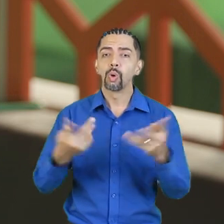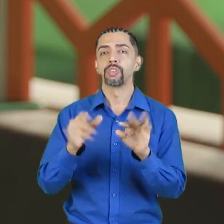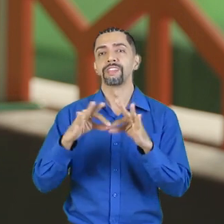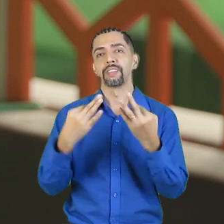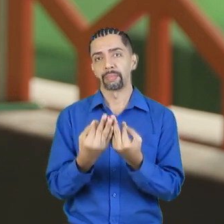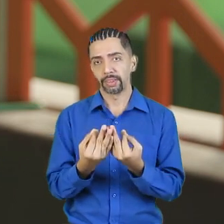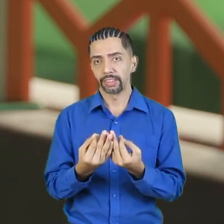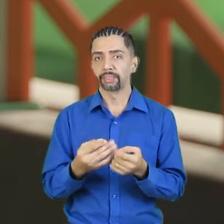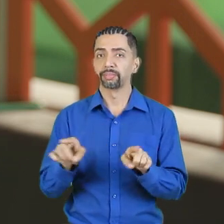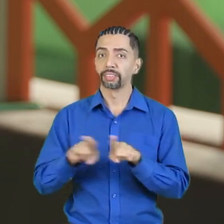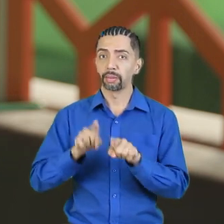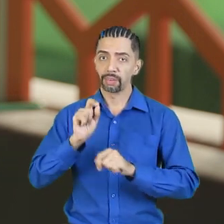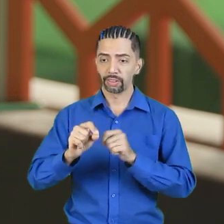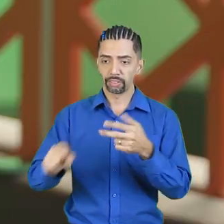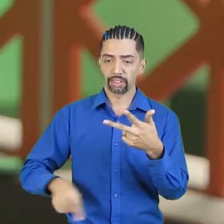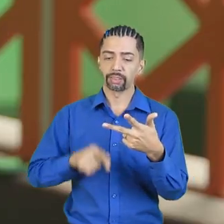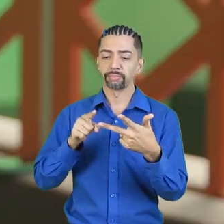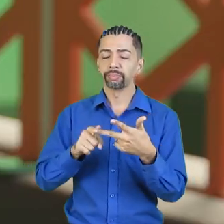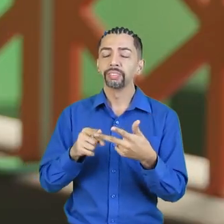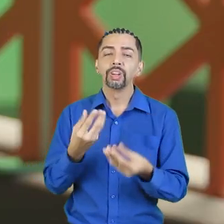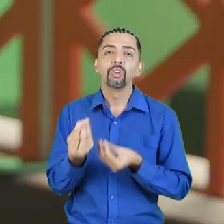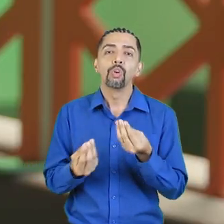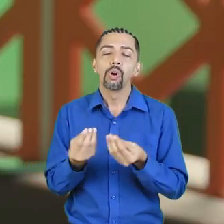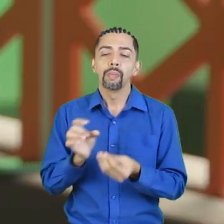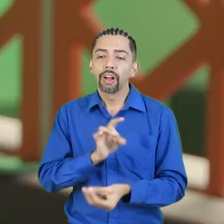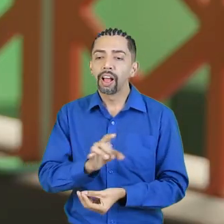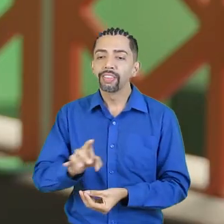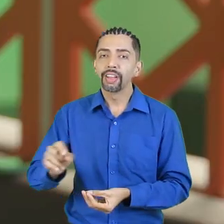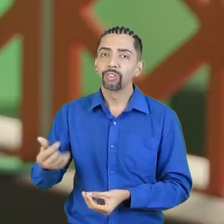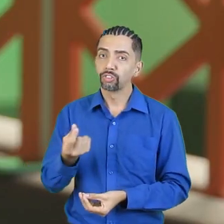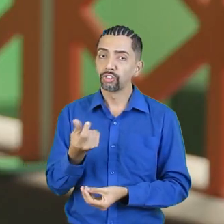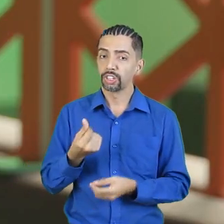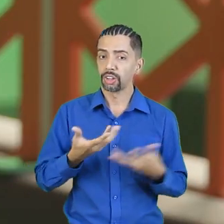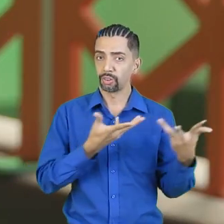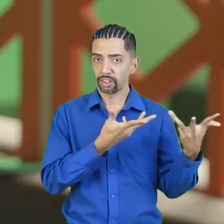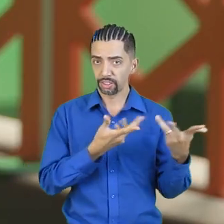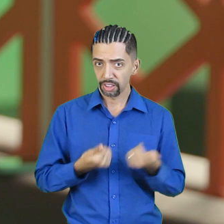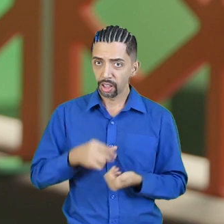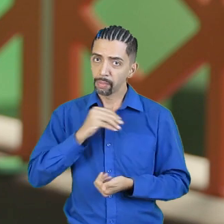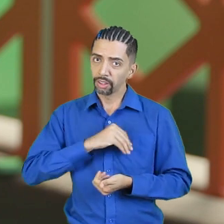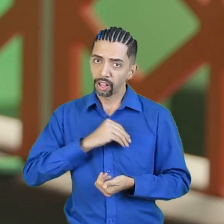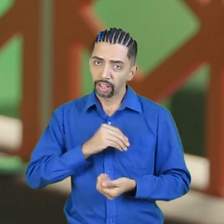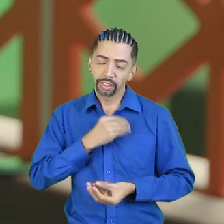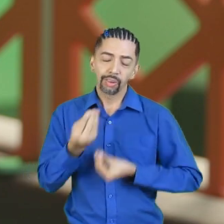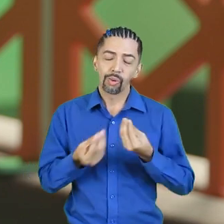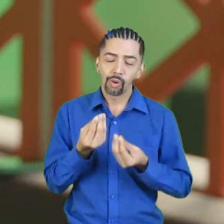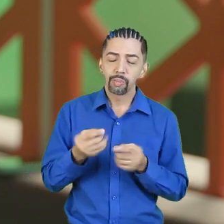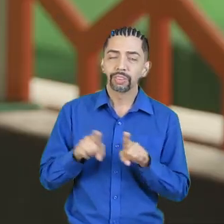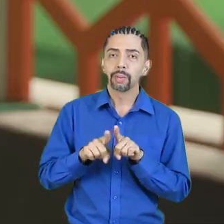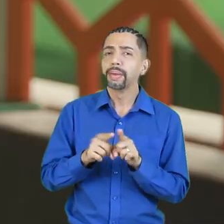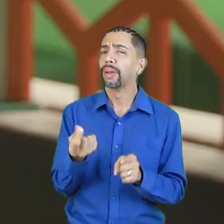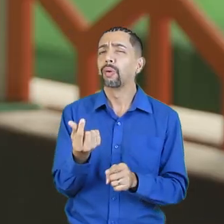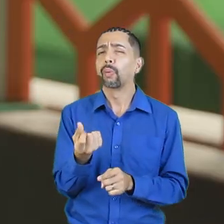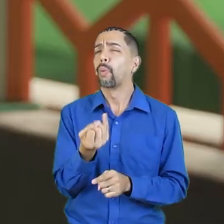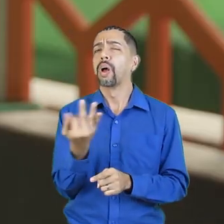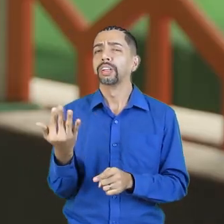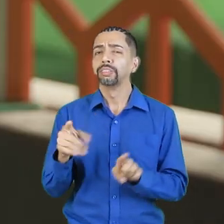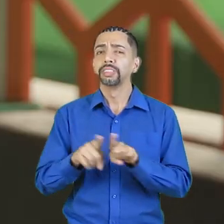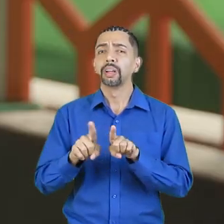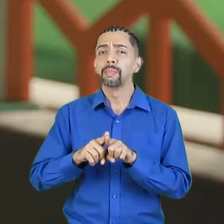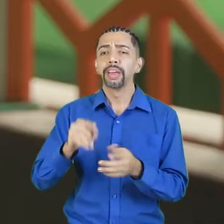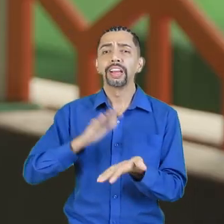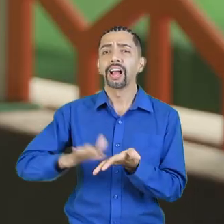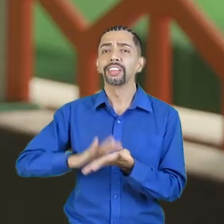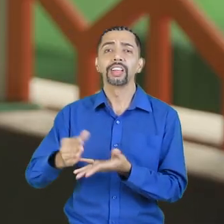indo cada recurso financeiro. Da onde ele vem? Quanto nós ganhamos e onde gastamos o que ganhamos? Eu preciso fazer